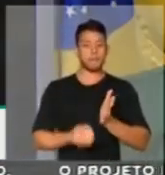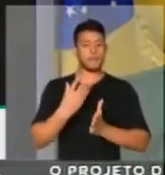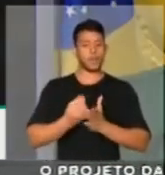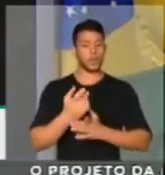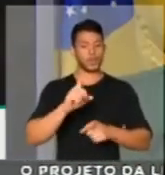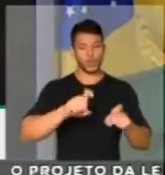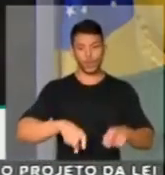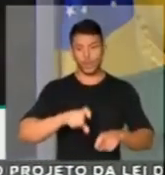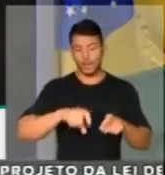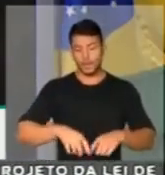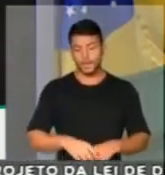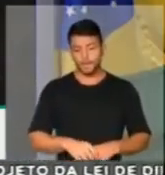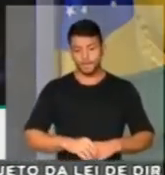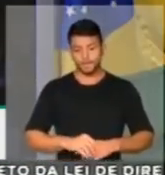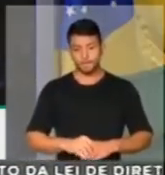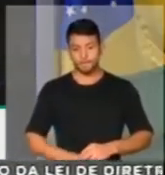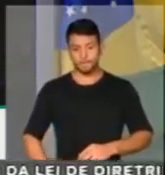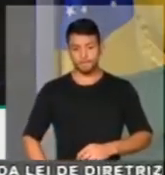rural.